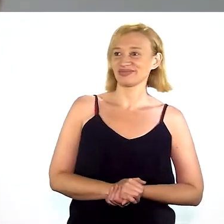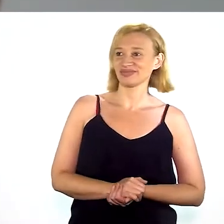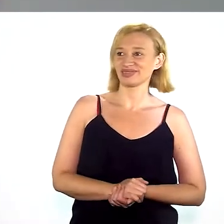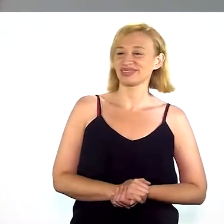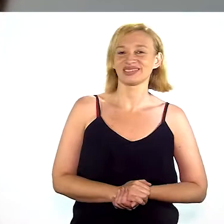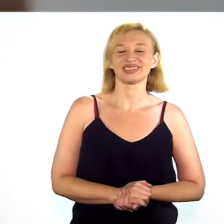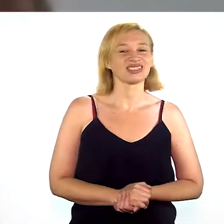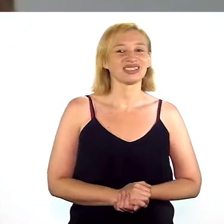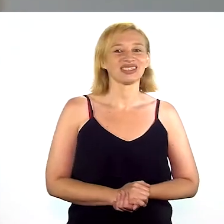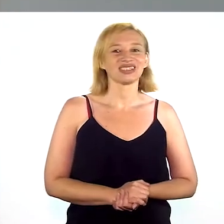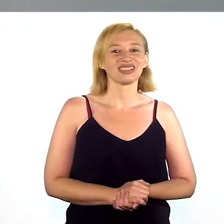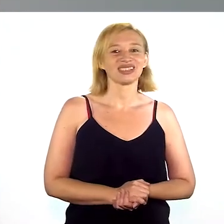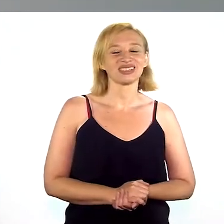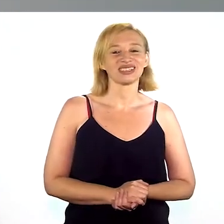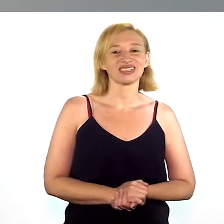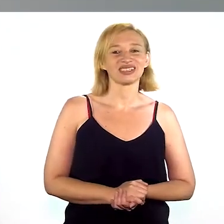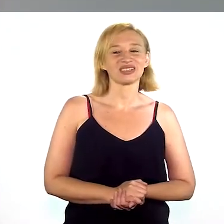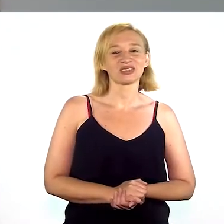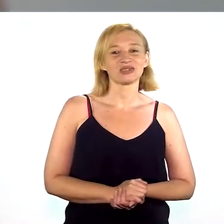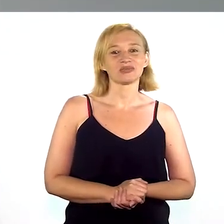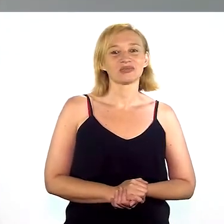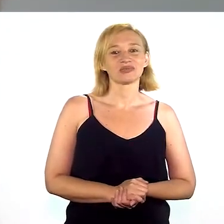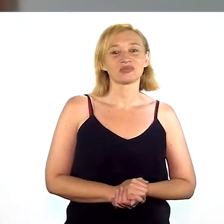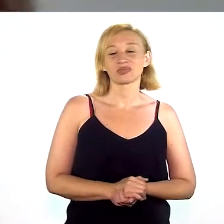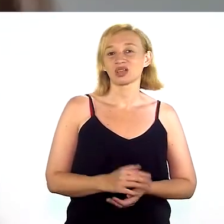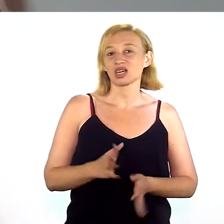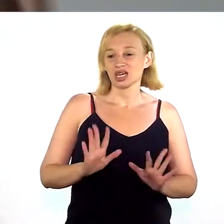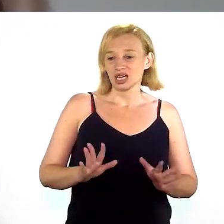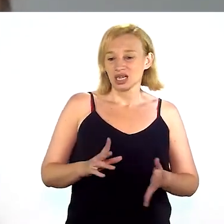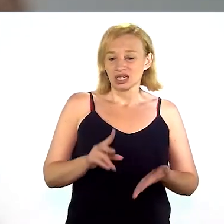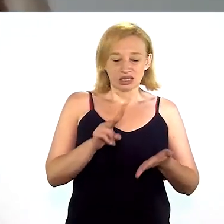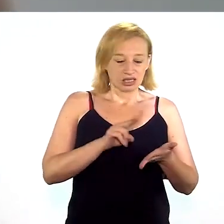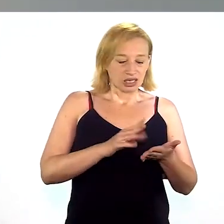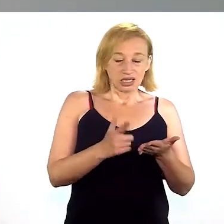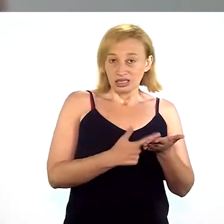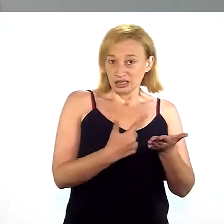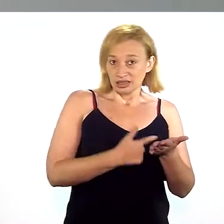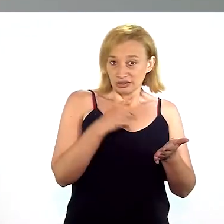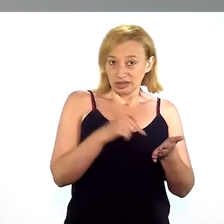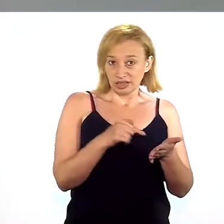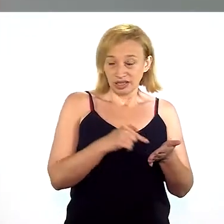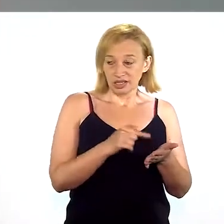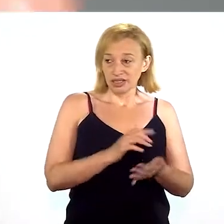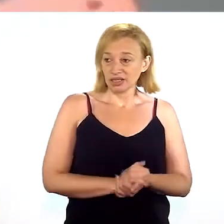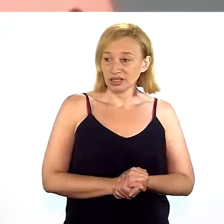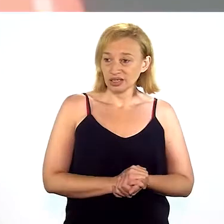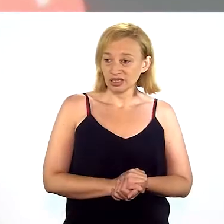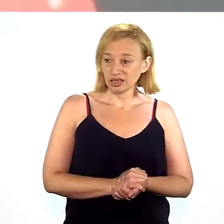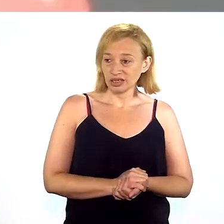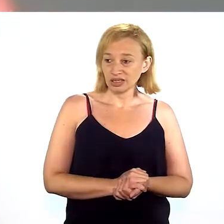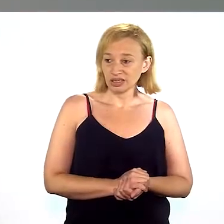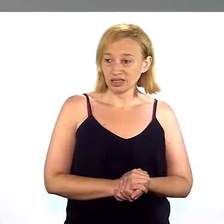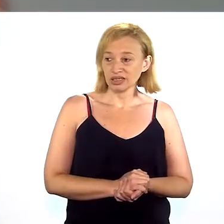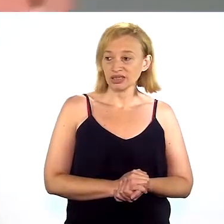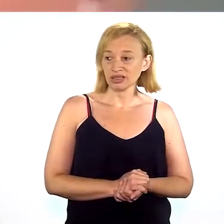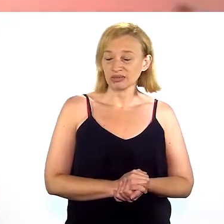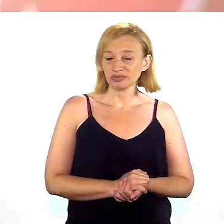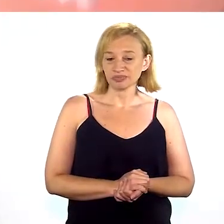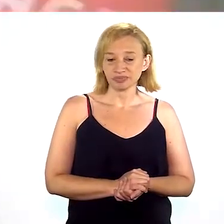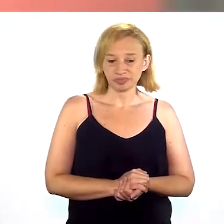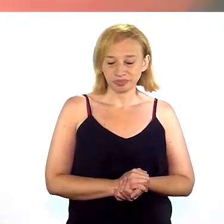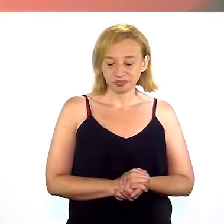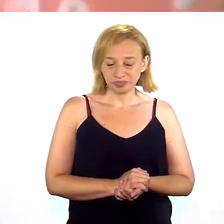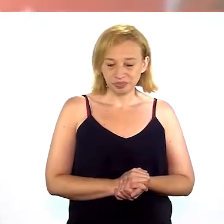ter spoiler, né, Chá? Claro. E tenho que dizer que esse livro aqui, ele fez parte do Clube do Livro do Marque